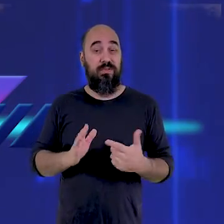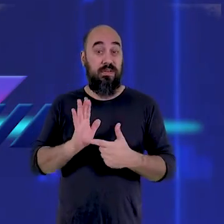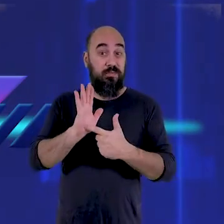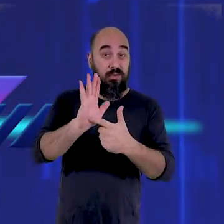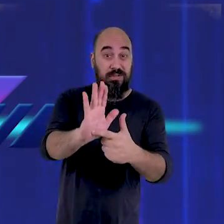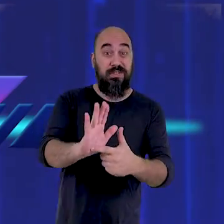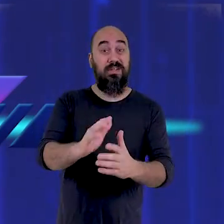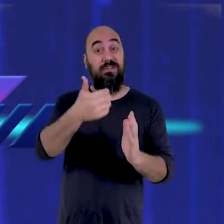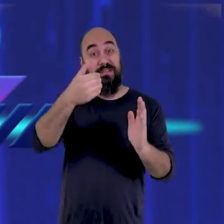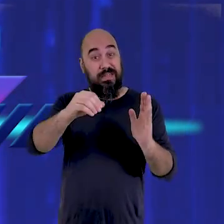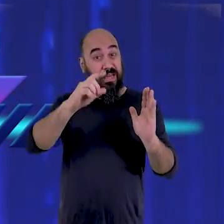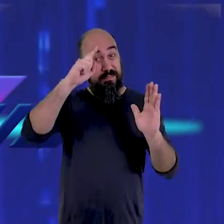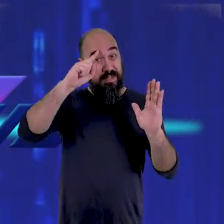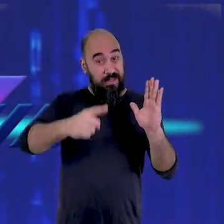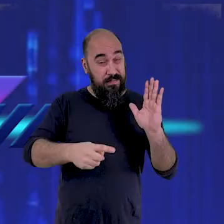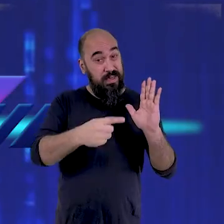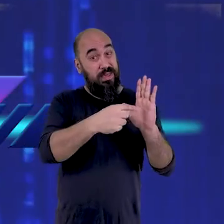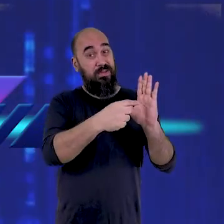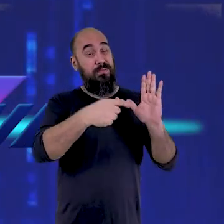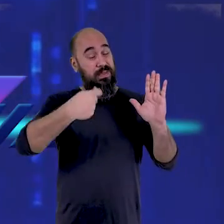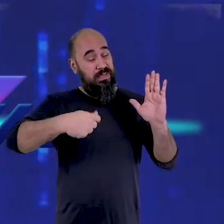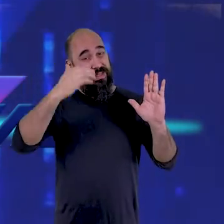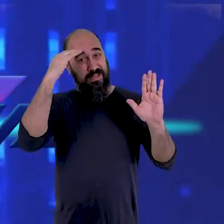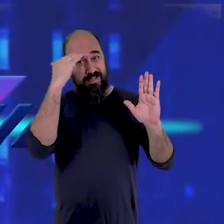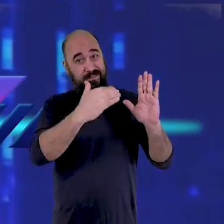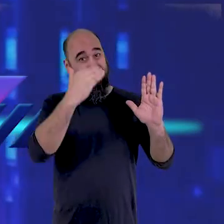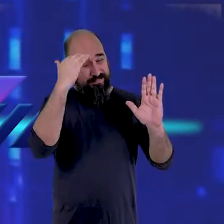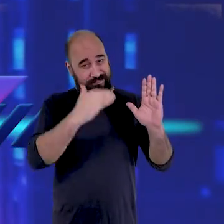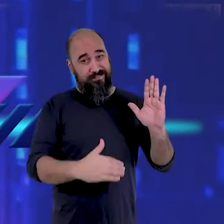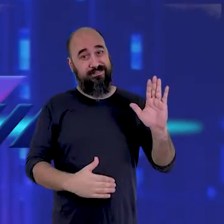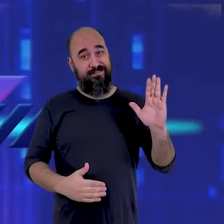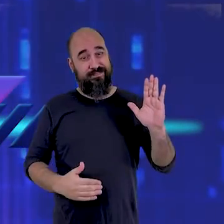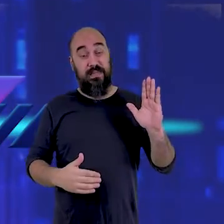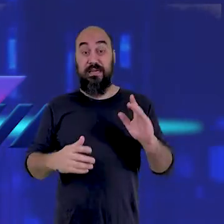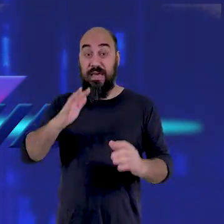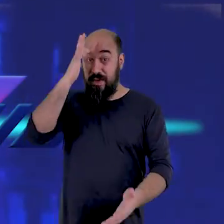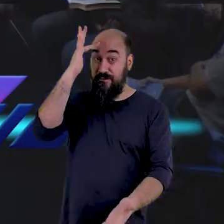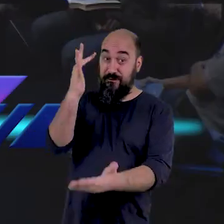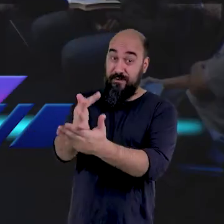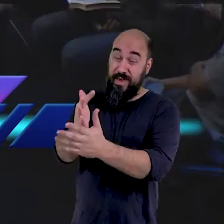com o povo de Deus. Guardar os 10 mandamentos e a fé em Jesus.